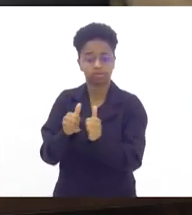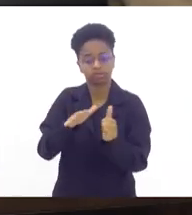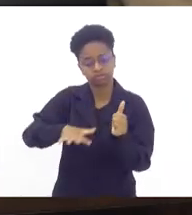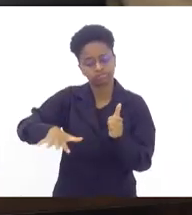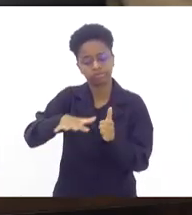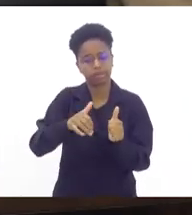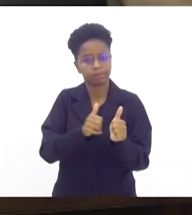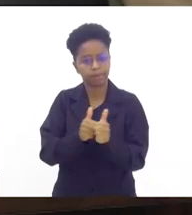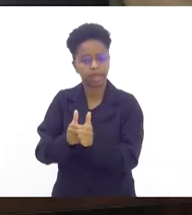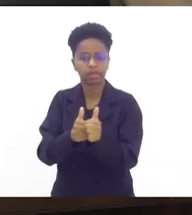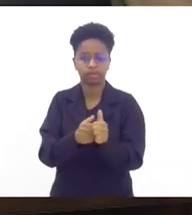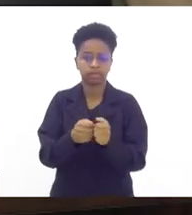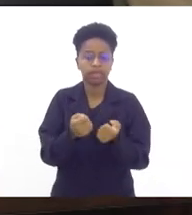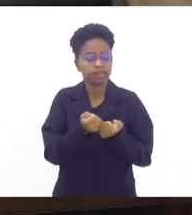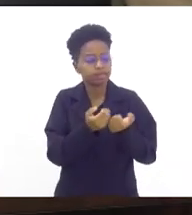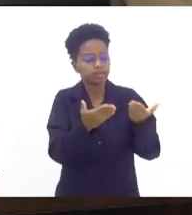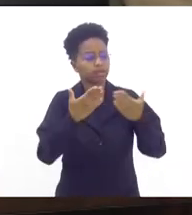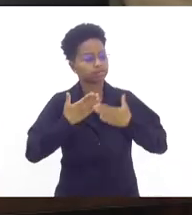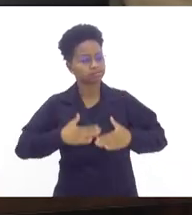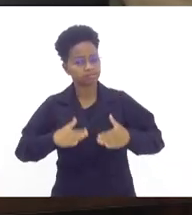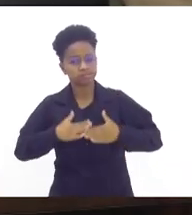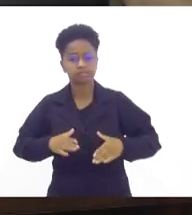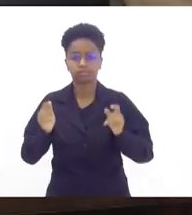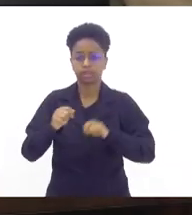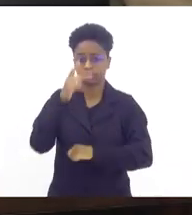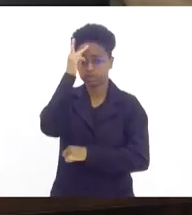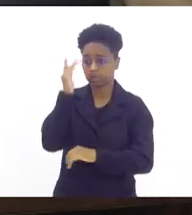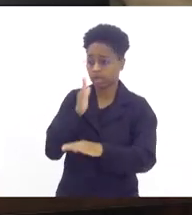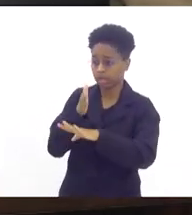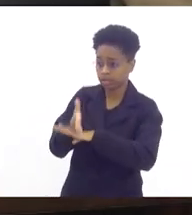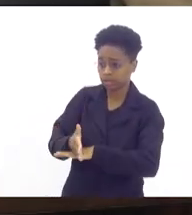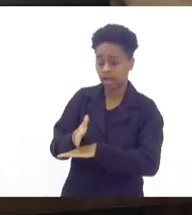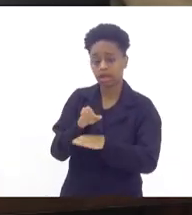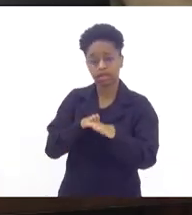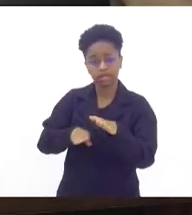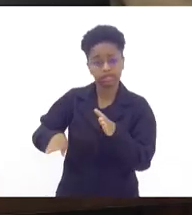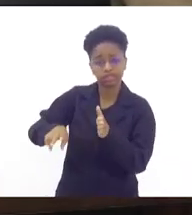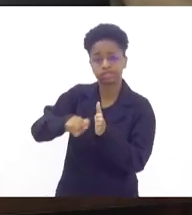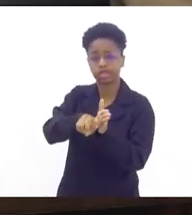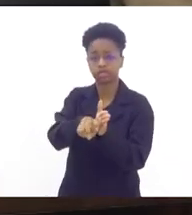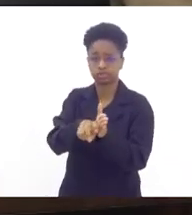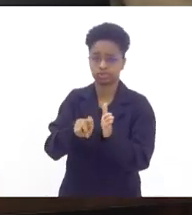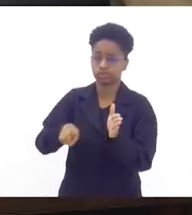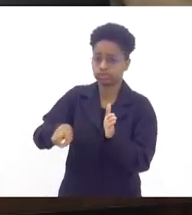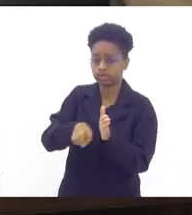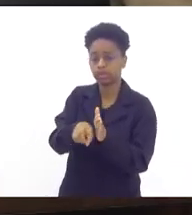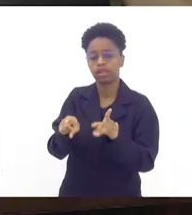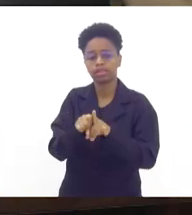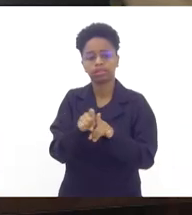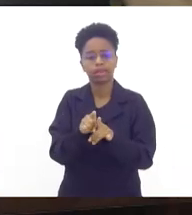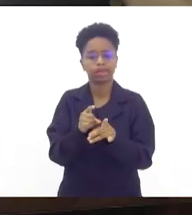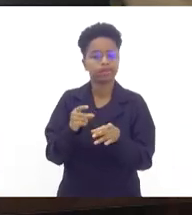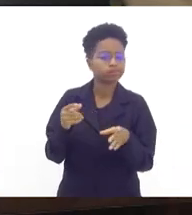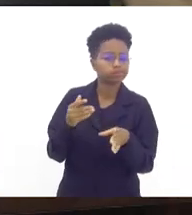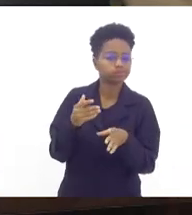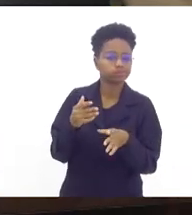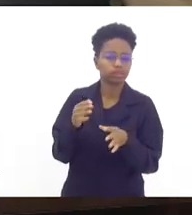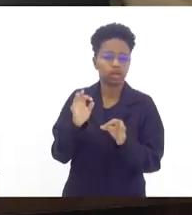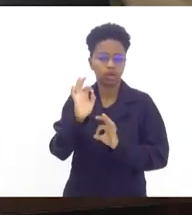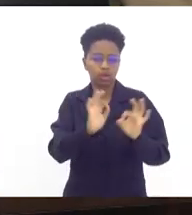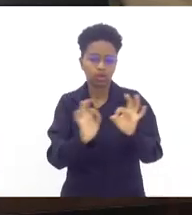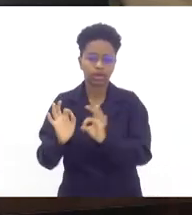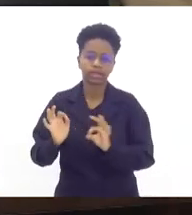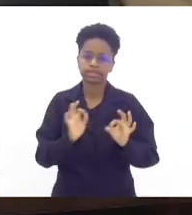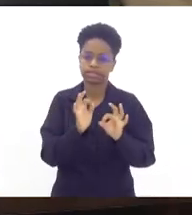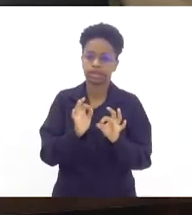tranquilidade para que as pessoas possam acessar possam chegar possam estacionar né possam urbanizar ao em torno dos Estados